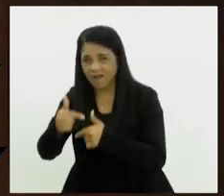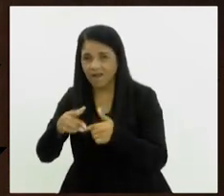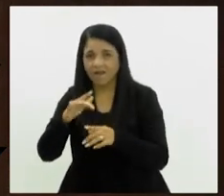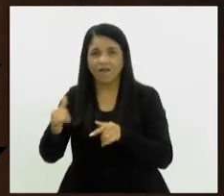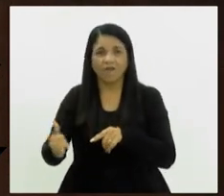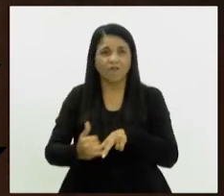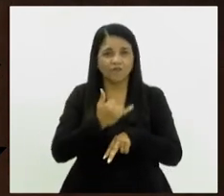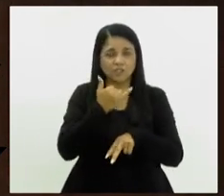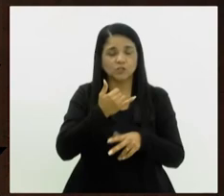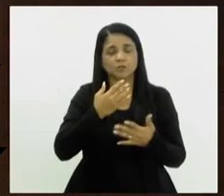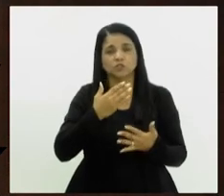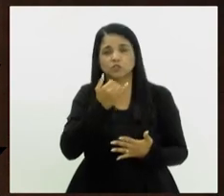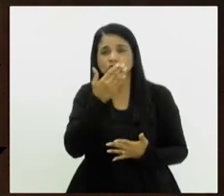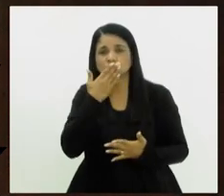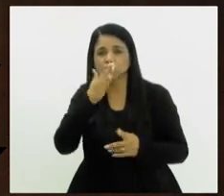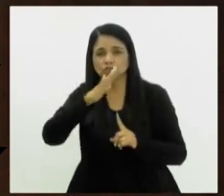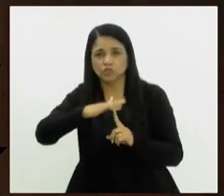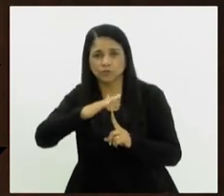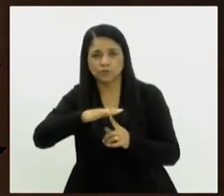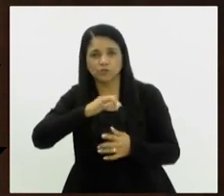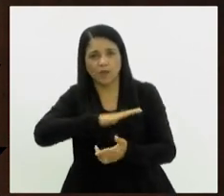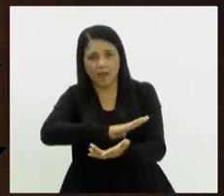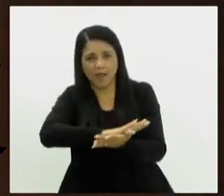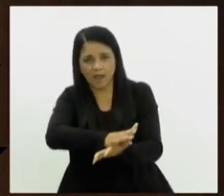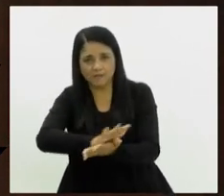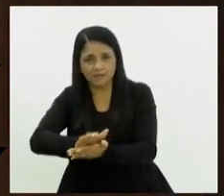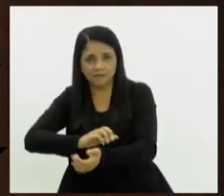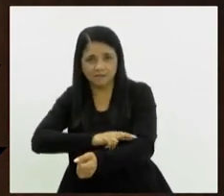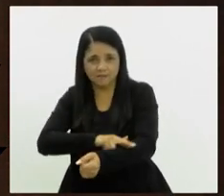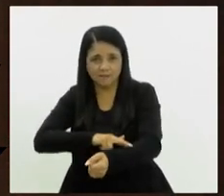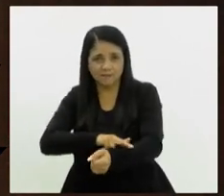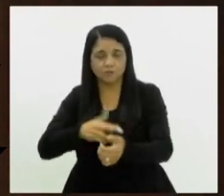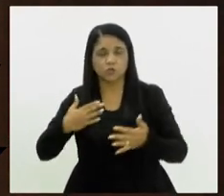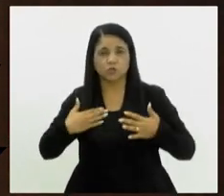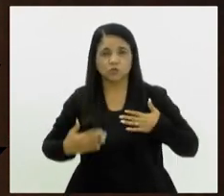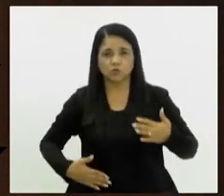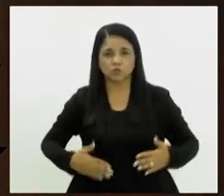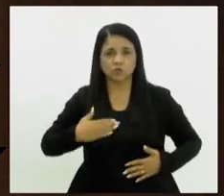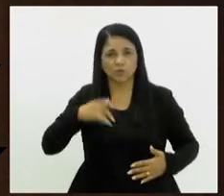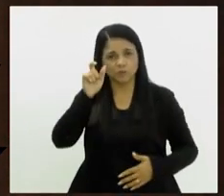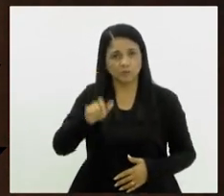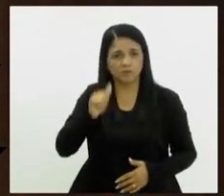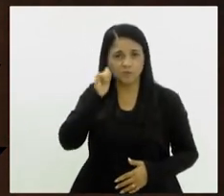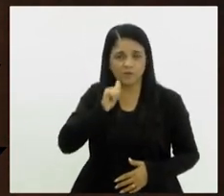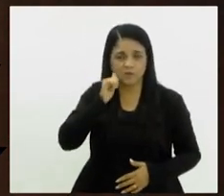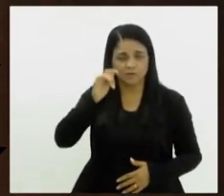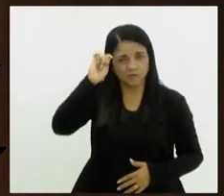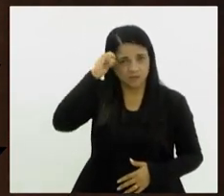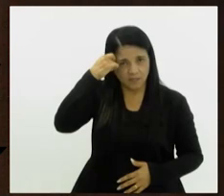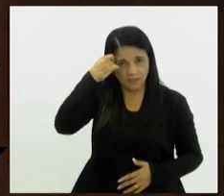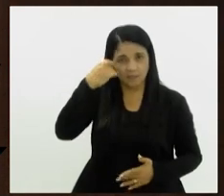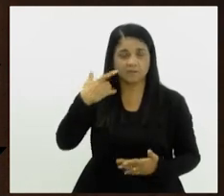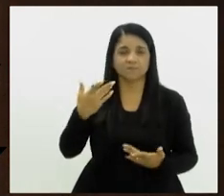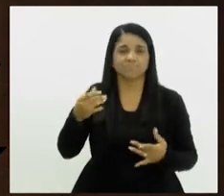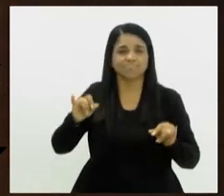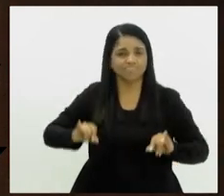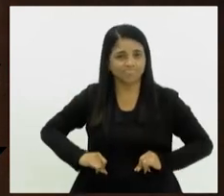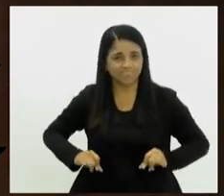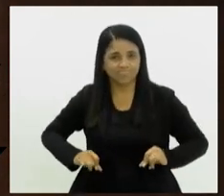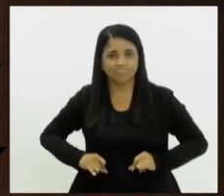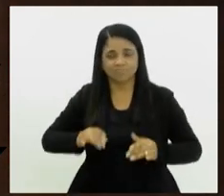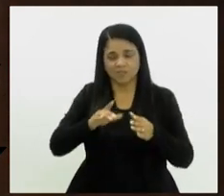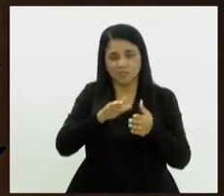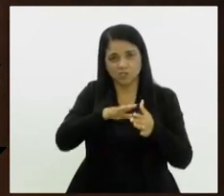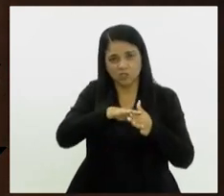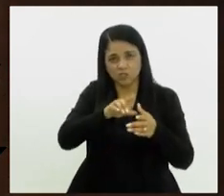as formas de racismo e a misoginia para os corpos das mulheres negras, ela é mais dolorosa. Ela se dá na exclusão do